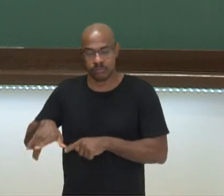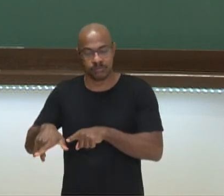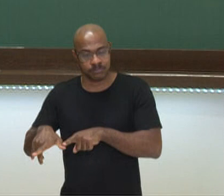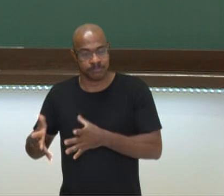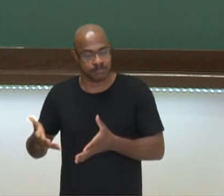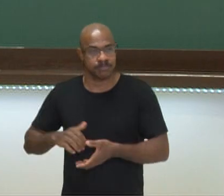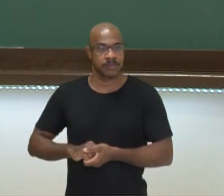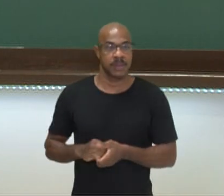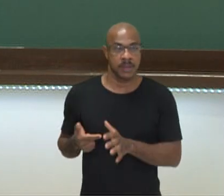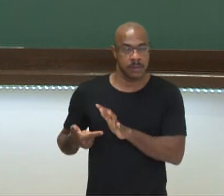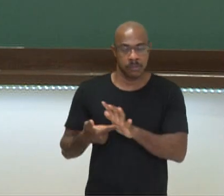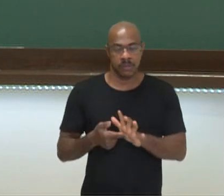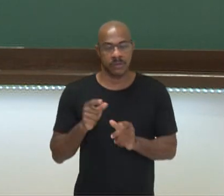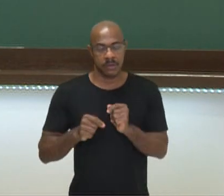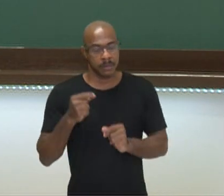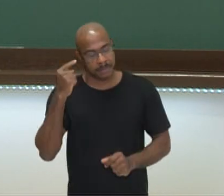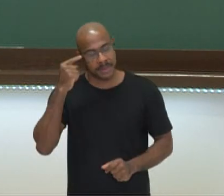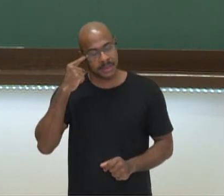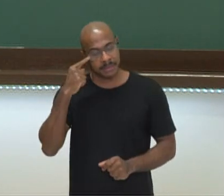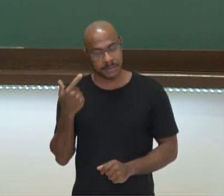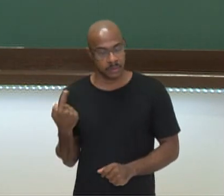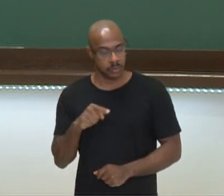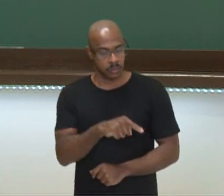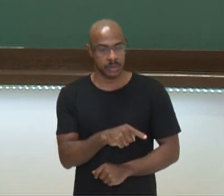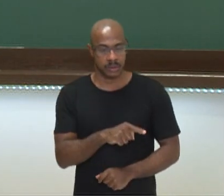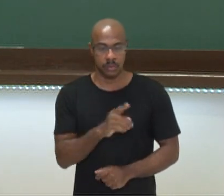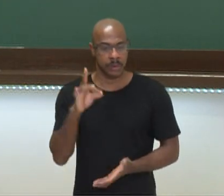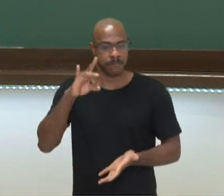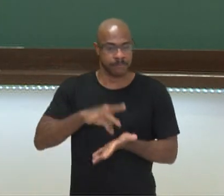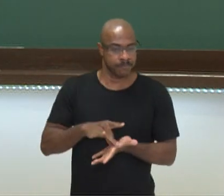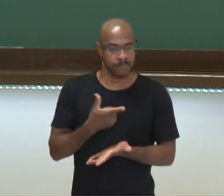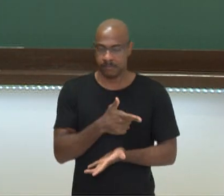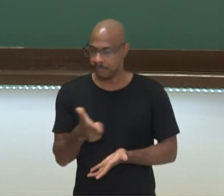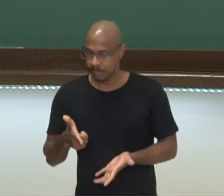de mostrar que o pensamento do outro não é válido.